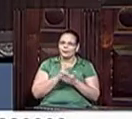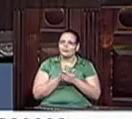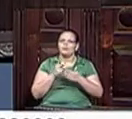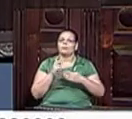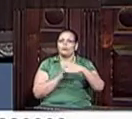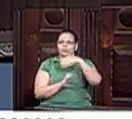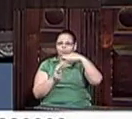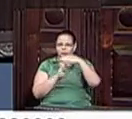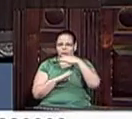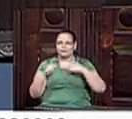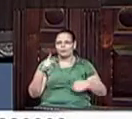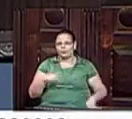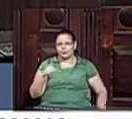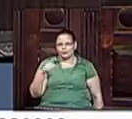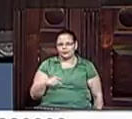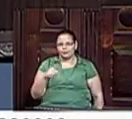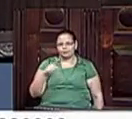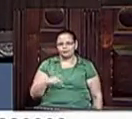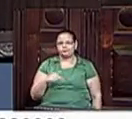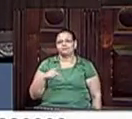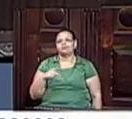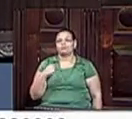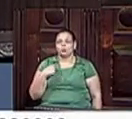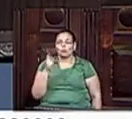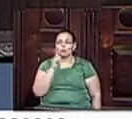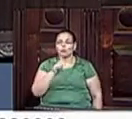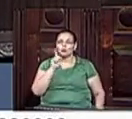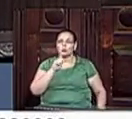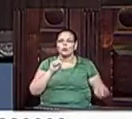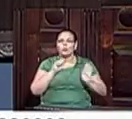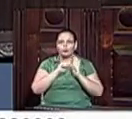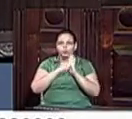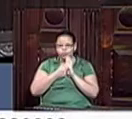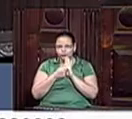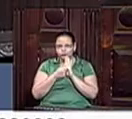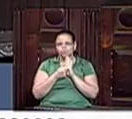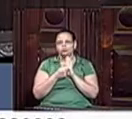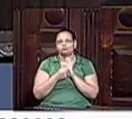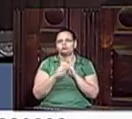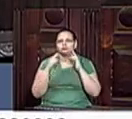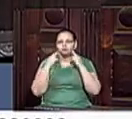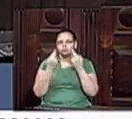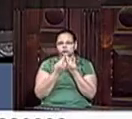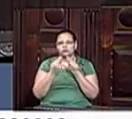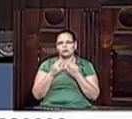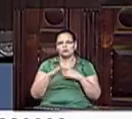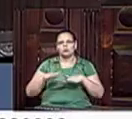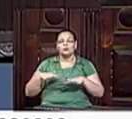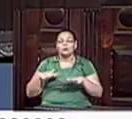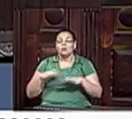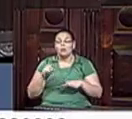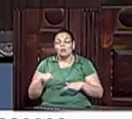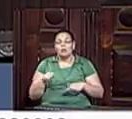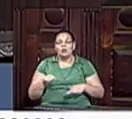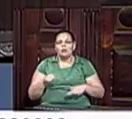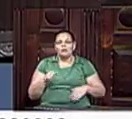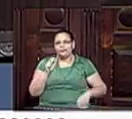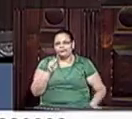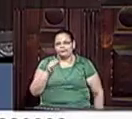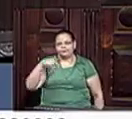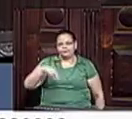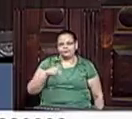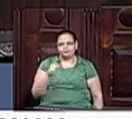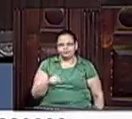petroleiras conseguido bloquear a audiência pública que a Agência Nacional de Petróleo ia